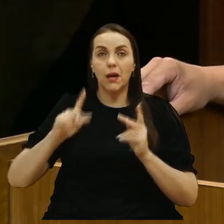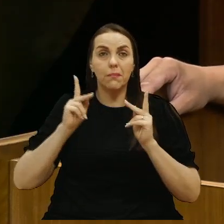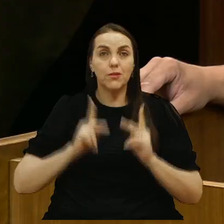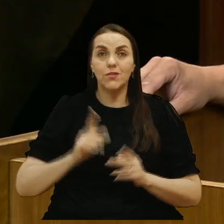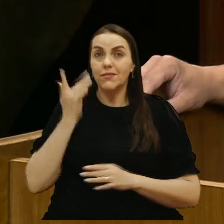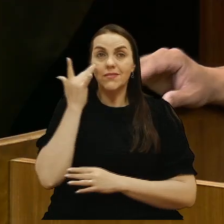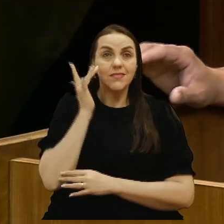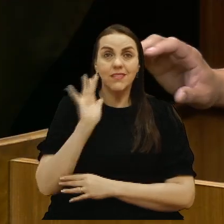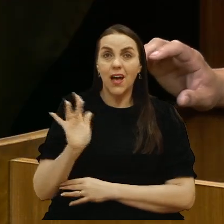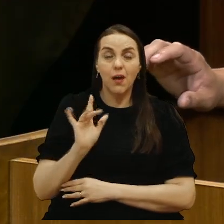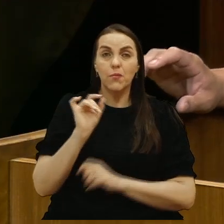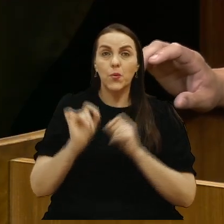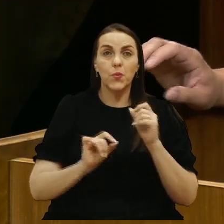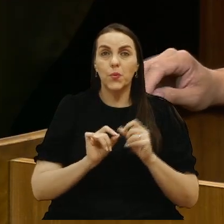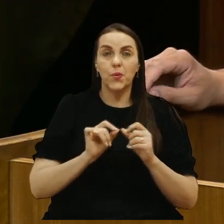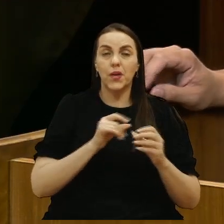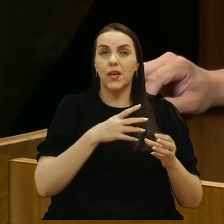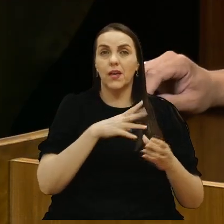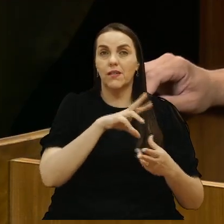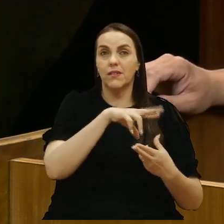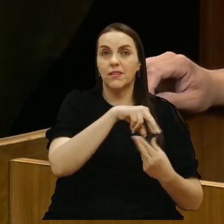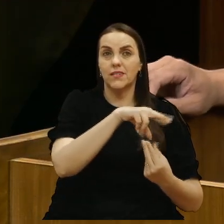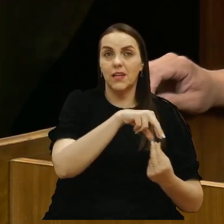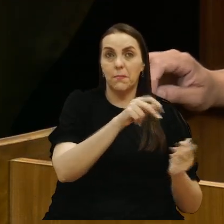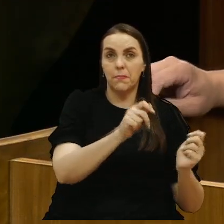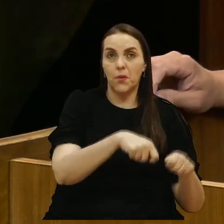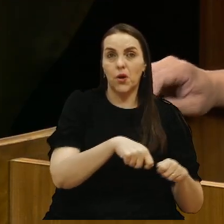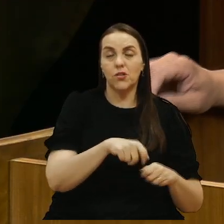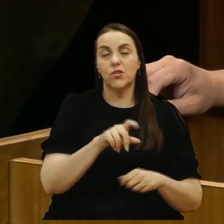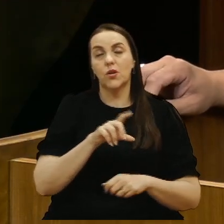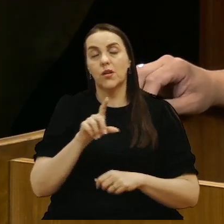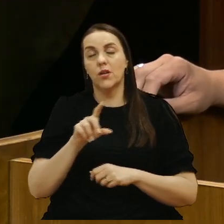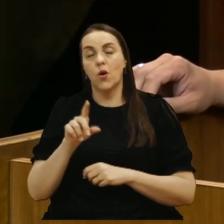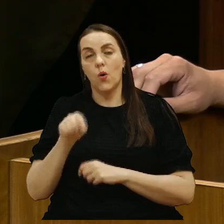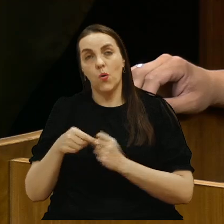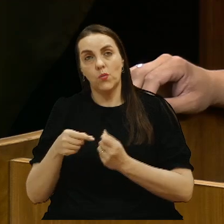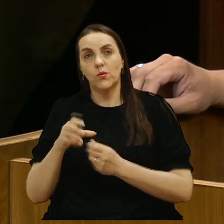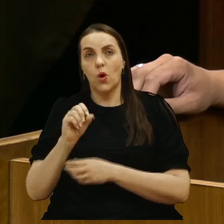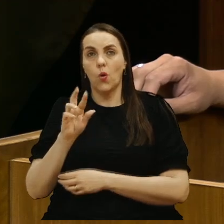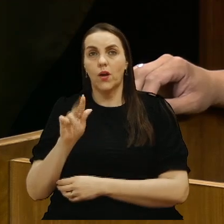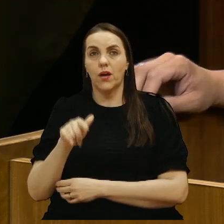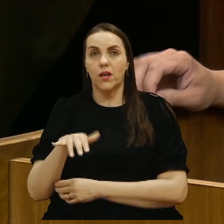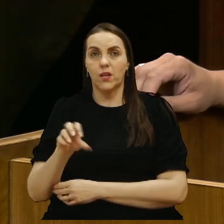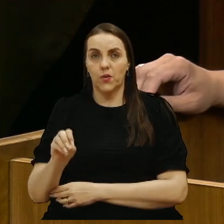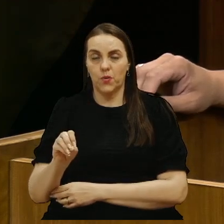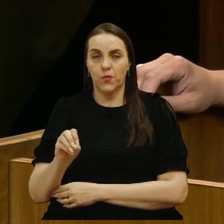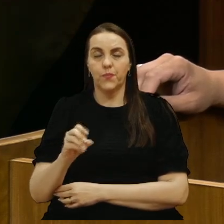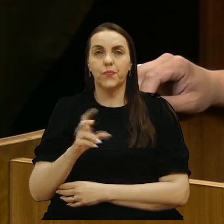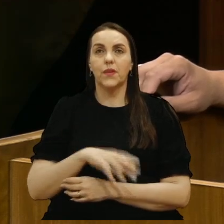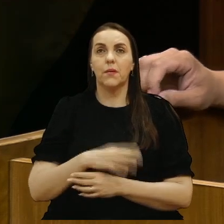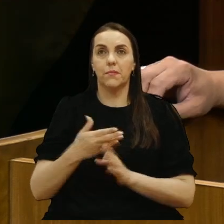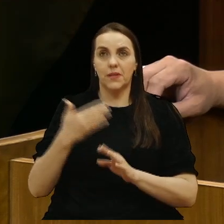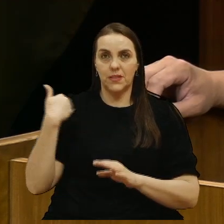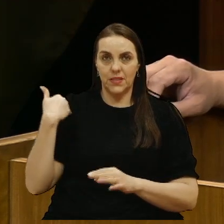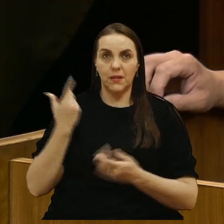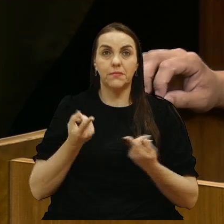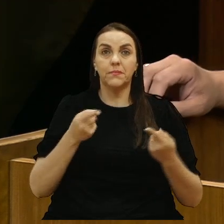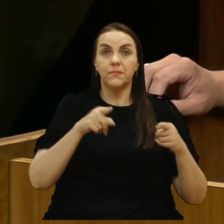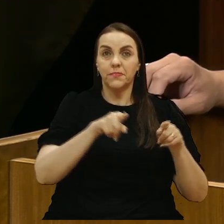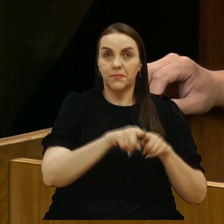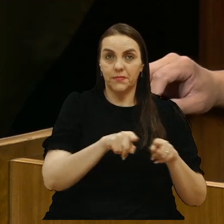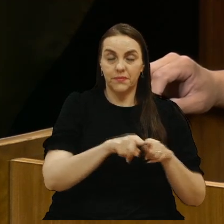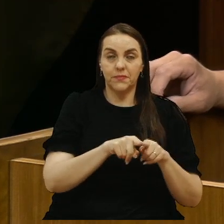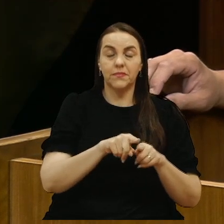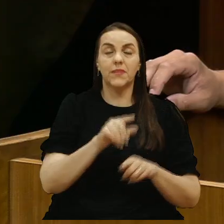orgânico. Quando, em 2022, eu criei o projeto da Cartela do Bem, em parceria com o Frei Jaime,